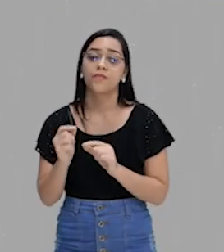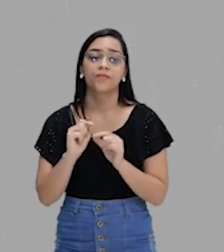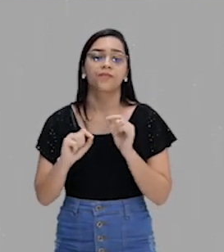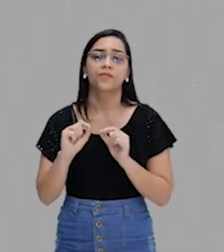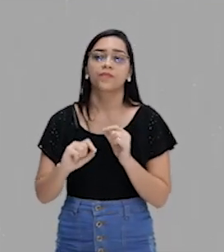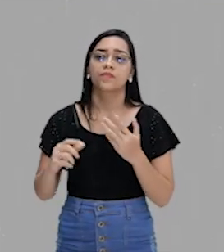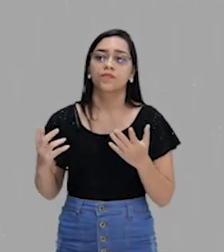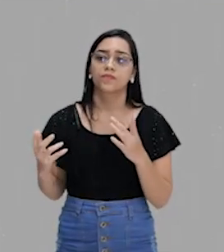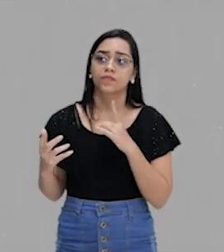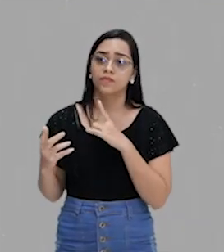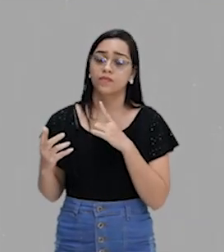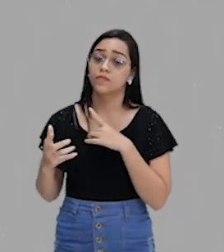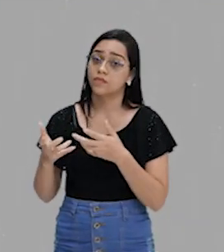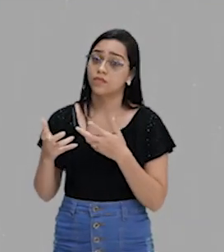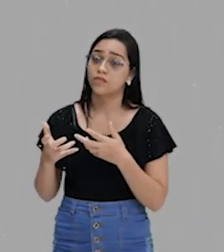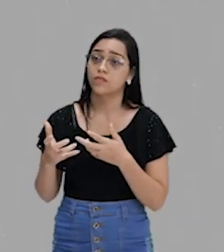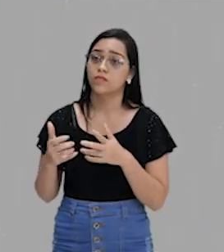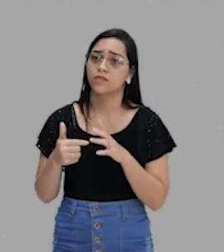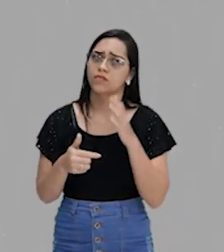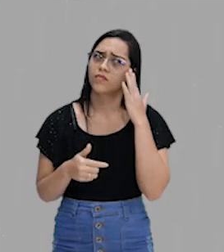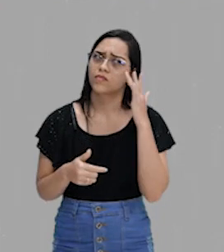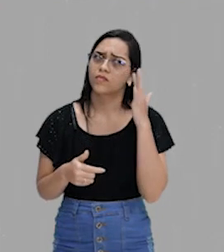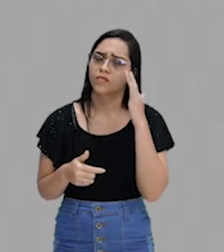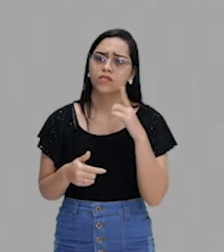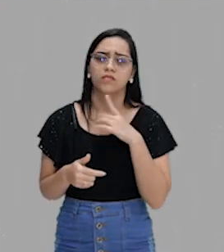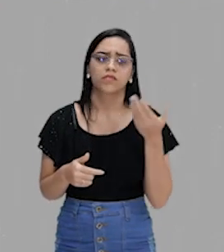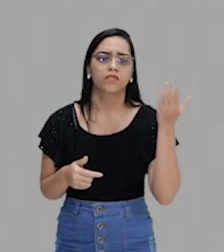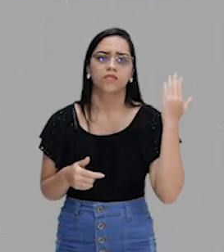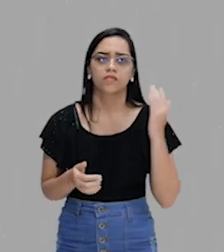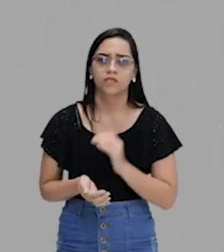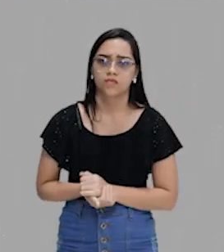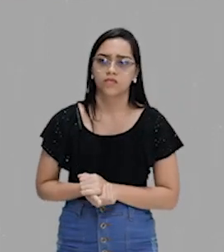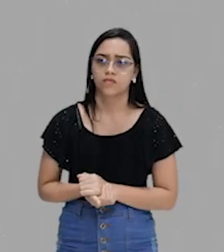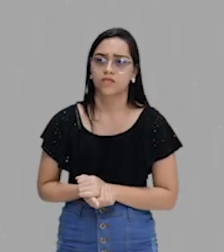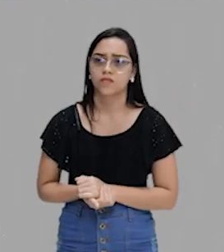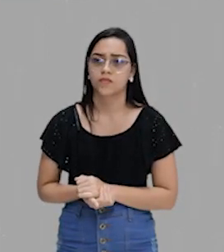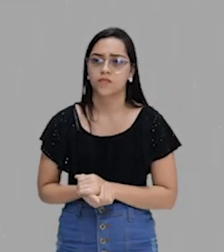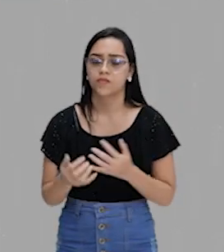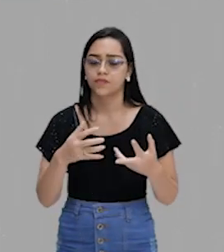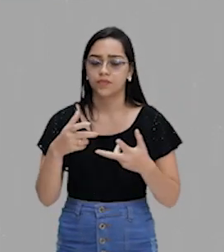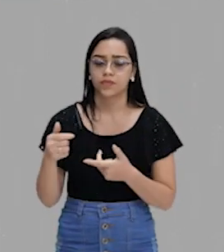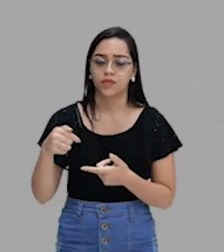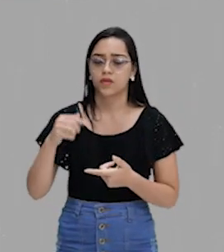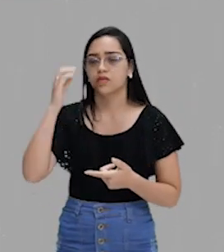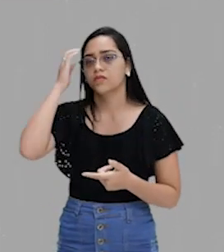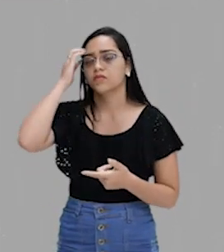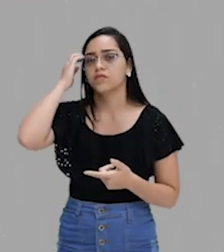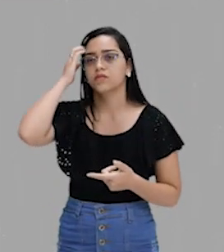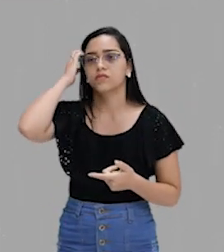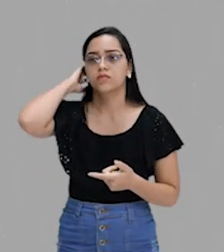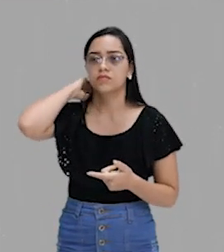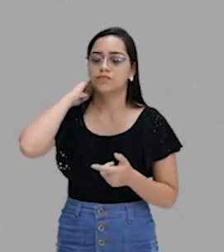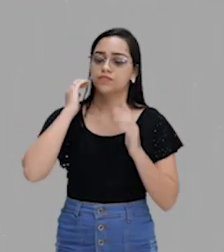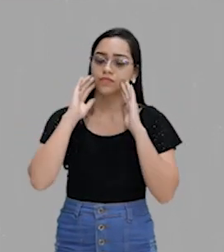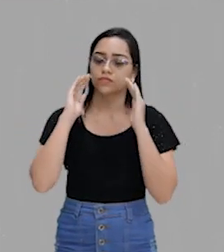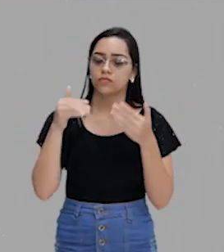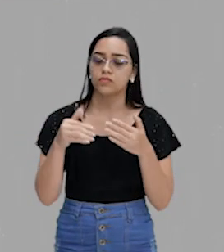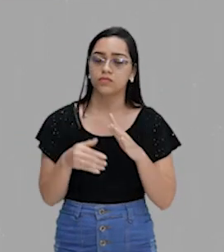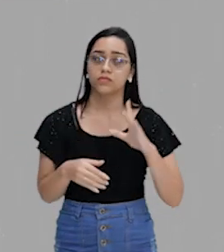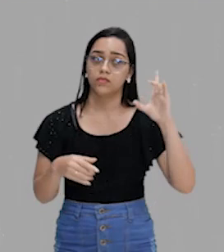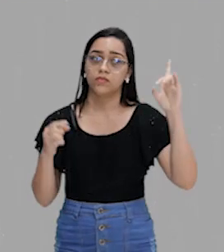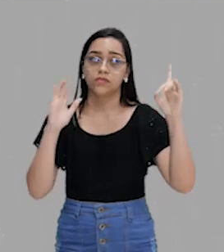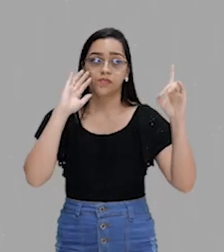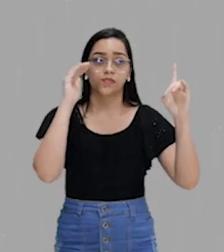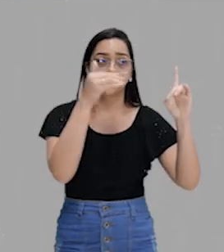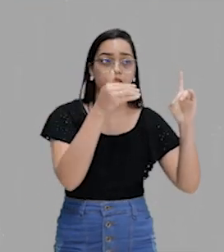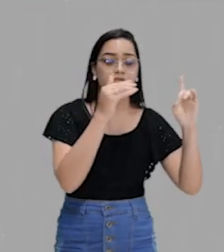daquilo que eles defendem. Então, imagina nessa época, enquanto o mundo era totalmente voltado para Deus,